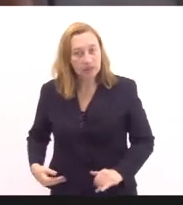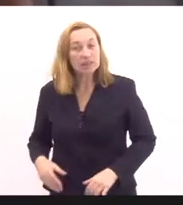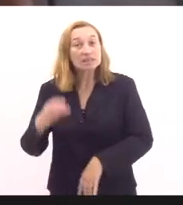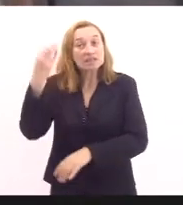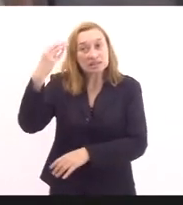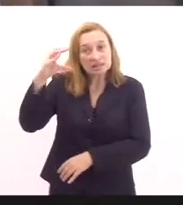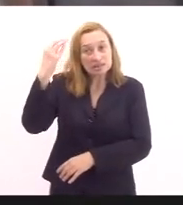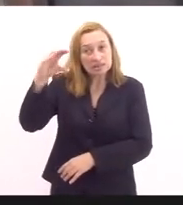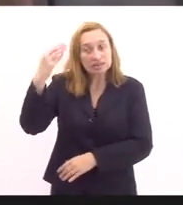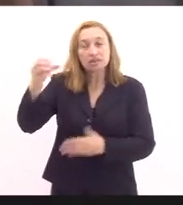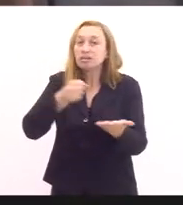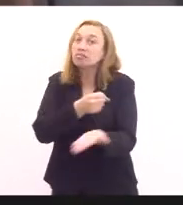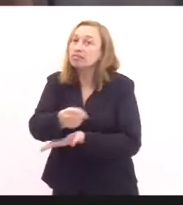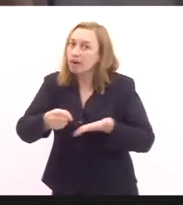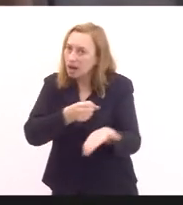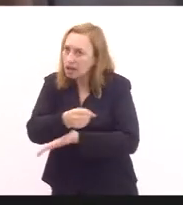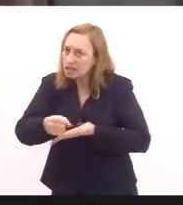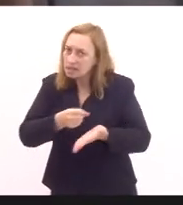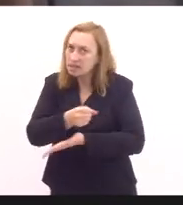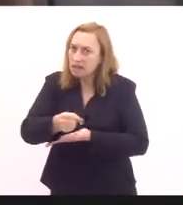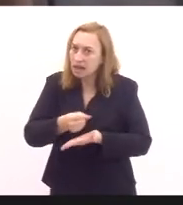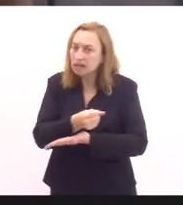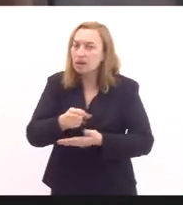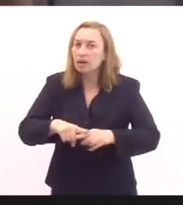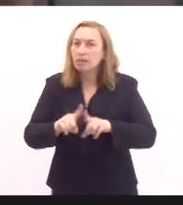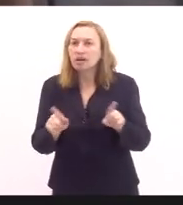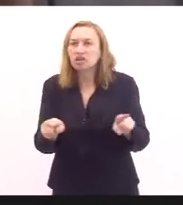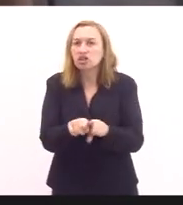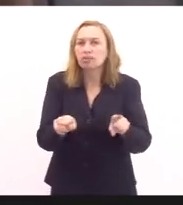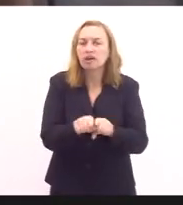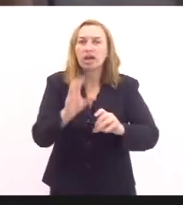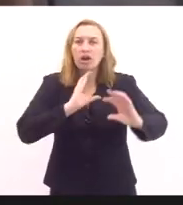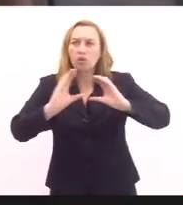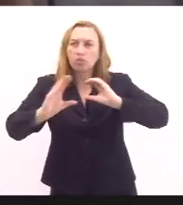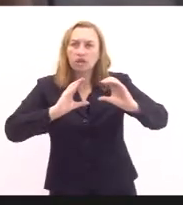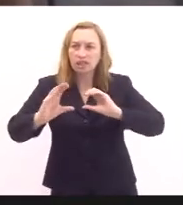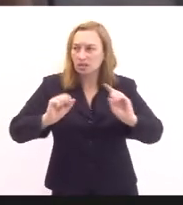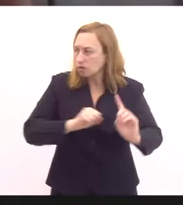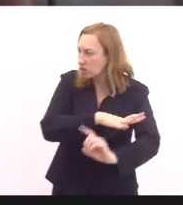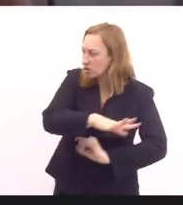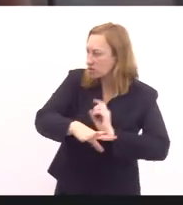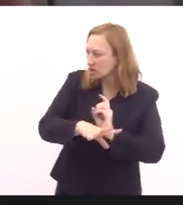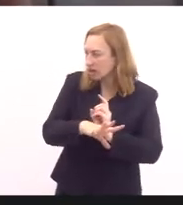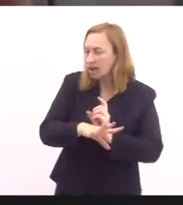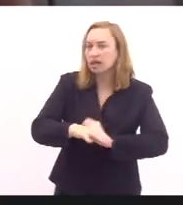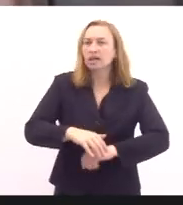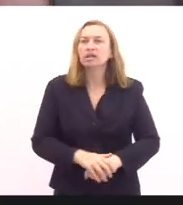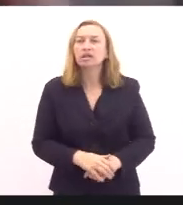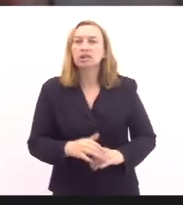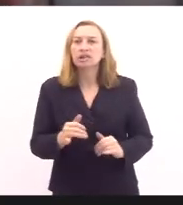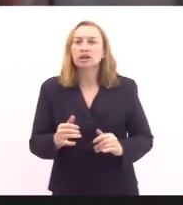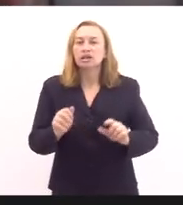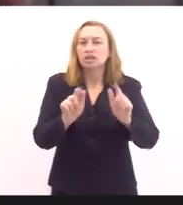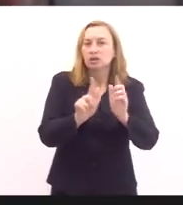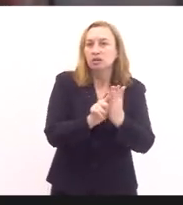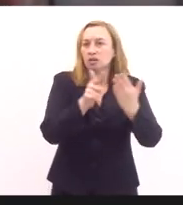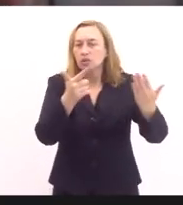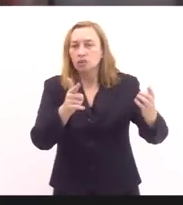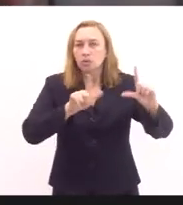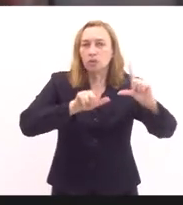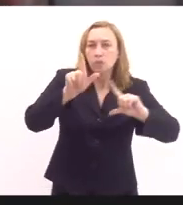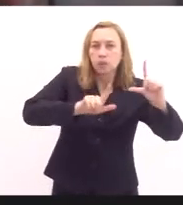científicamente embasado mas também trazendo uma comunicação com a sociedade seja através de reportagens e